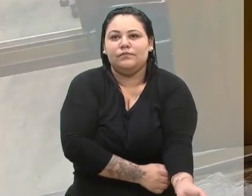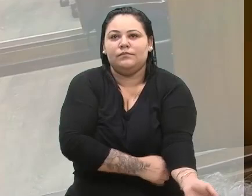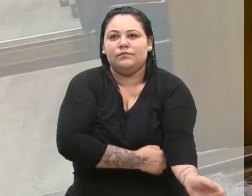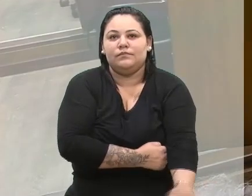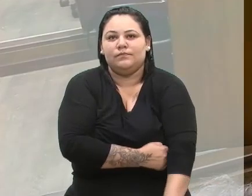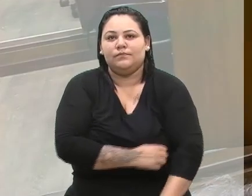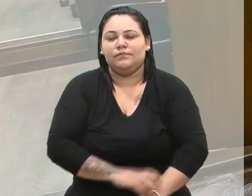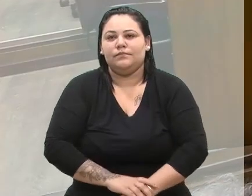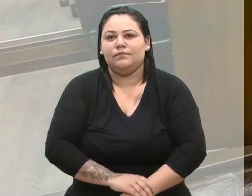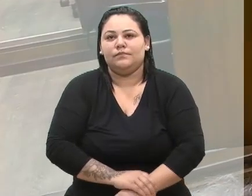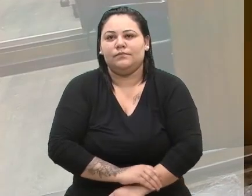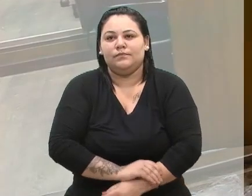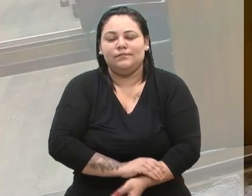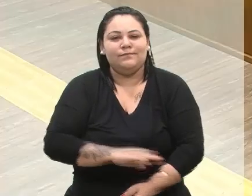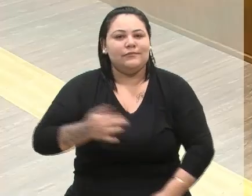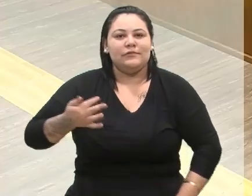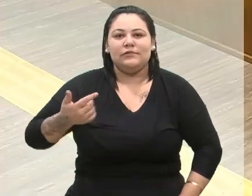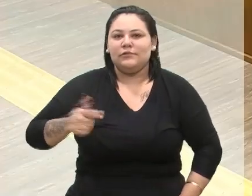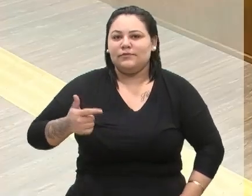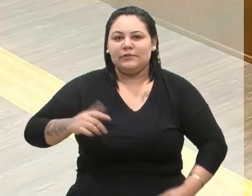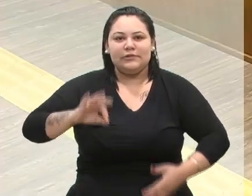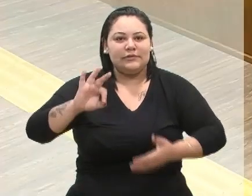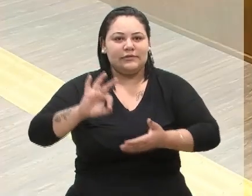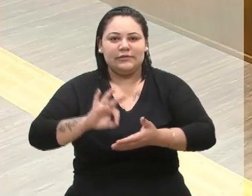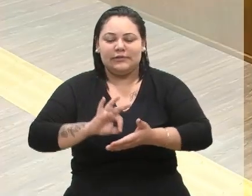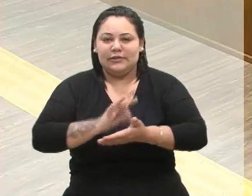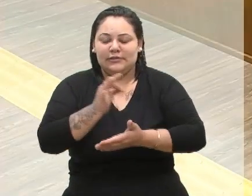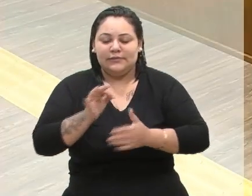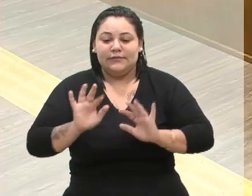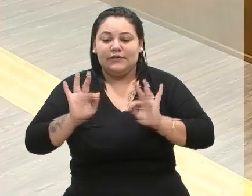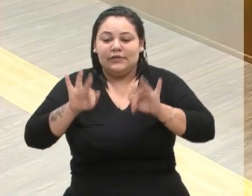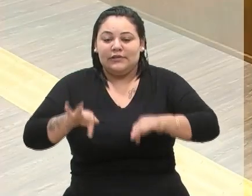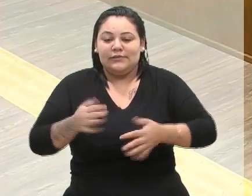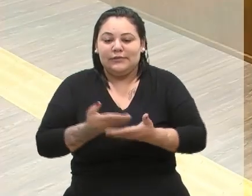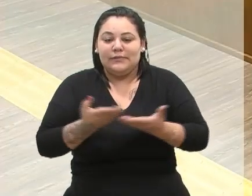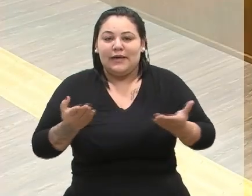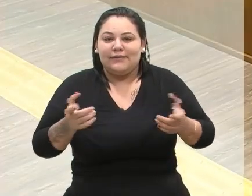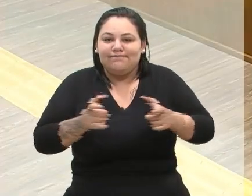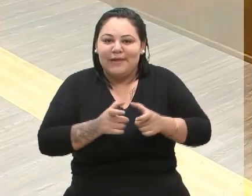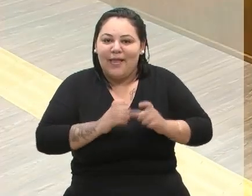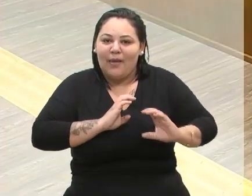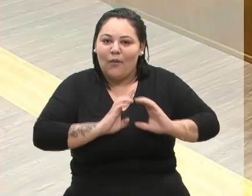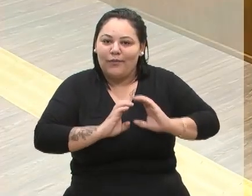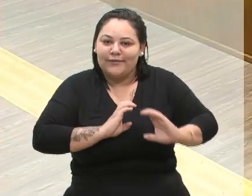Sem mais inscritos, encerramos o espaço das pequenas comunicações.